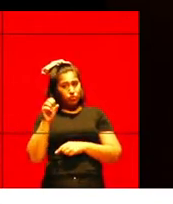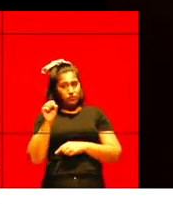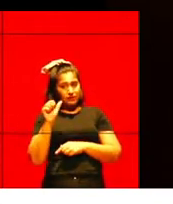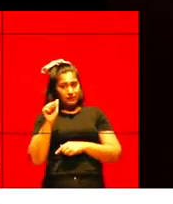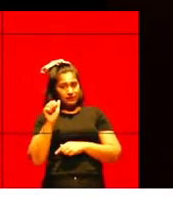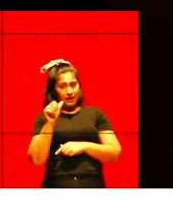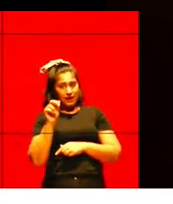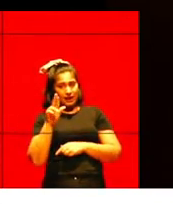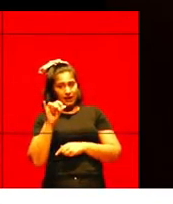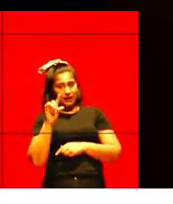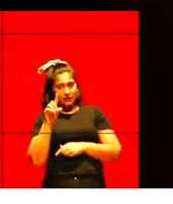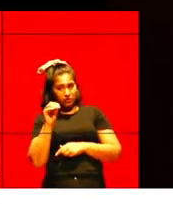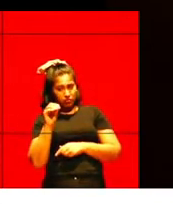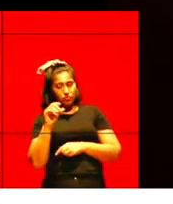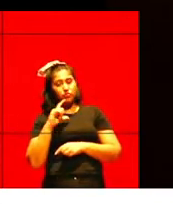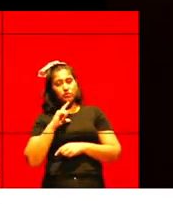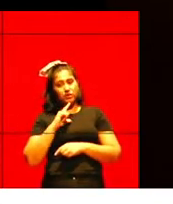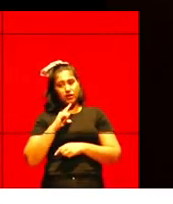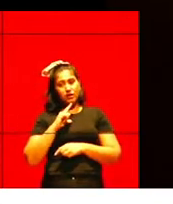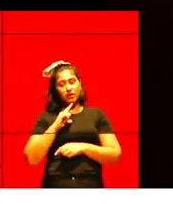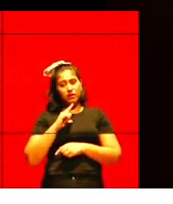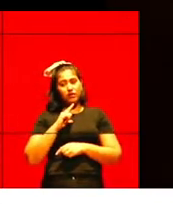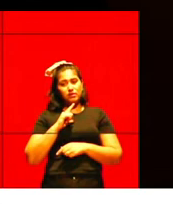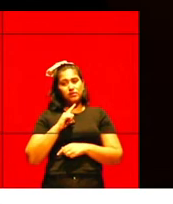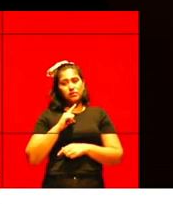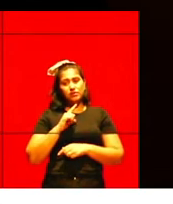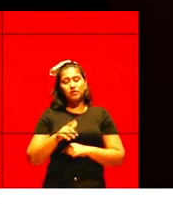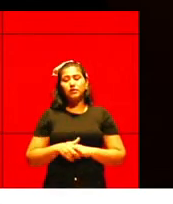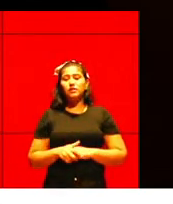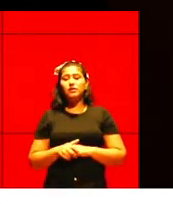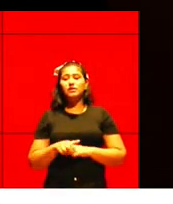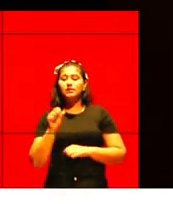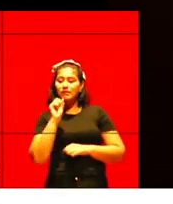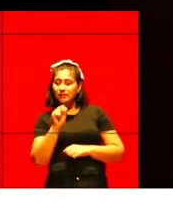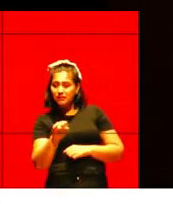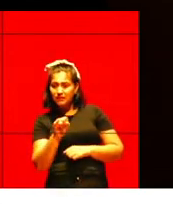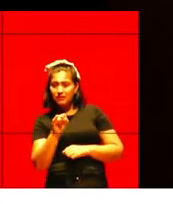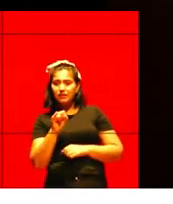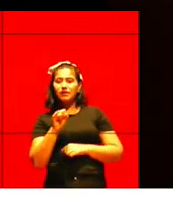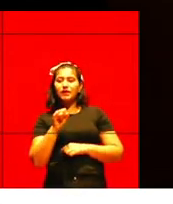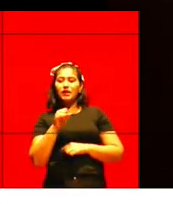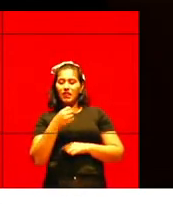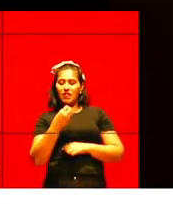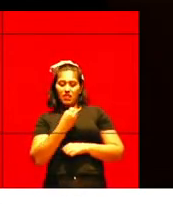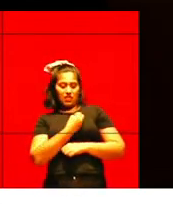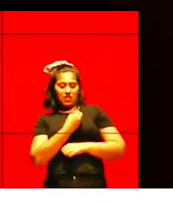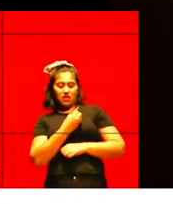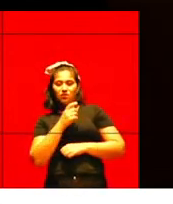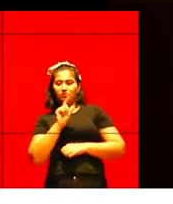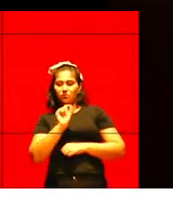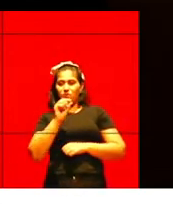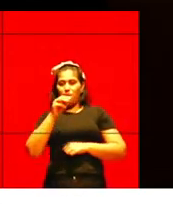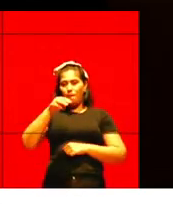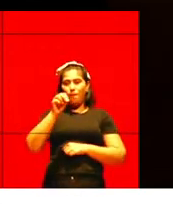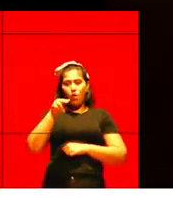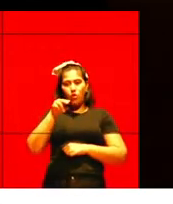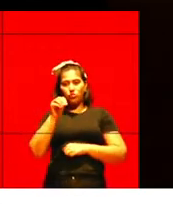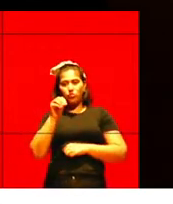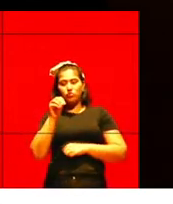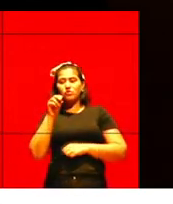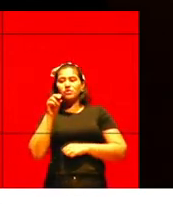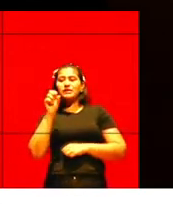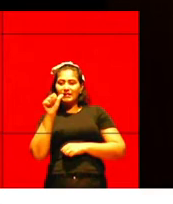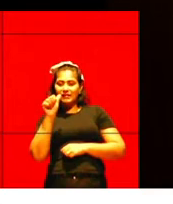pressão osmótica, certo? Então, se eu tenho uma grande quantidade de monossacarídeos dentro da célula,